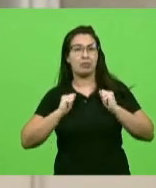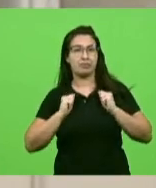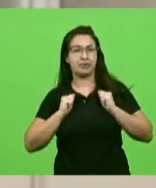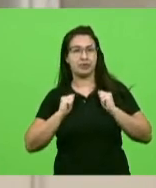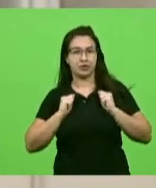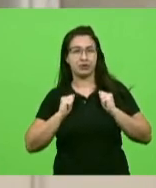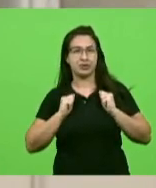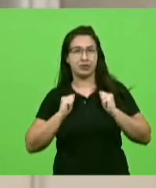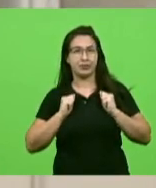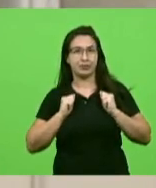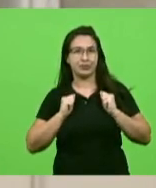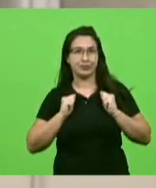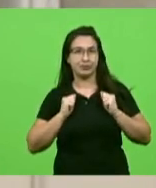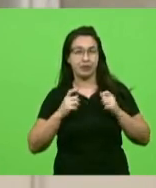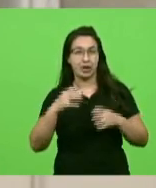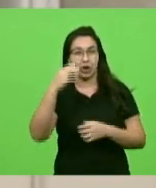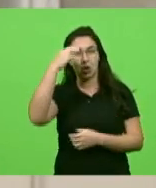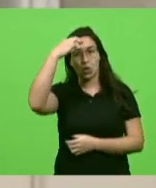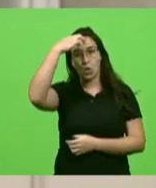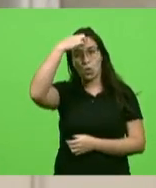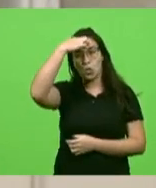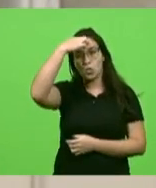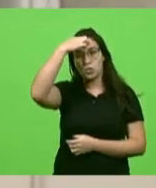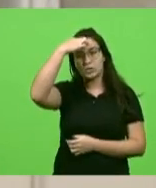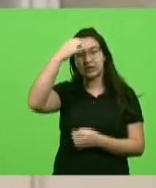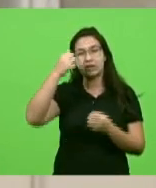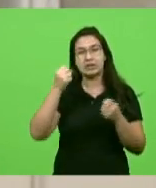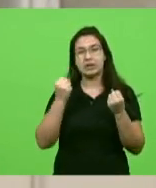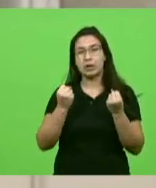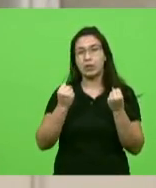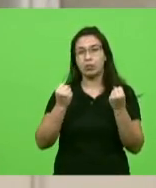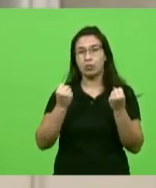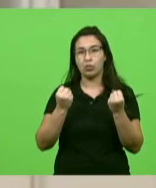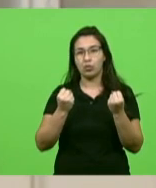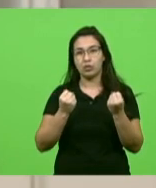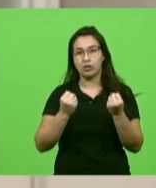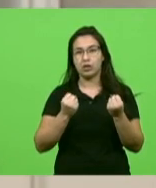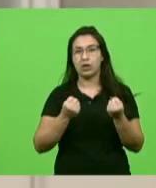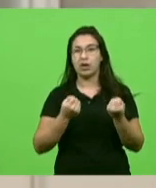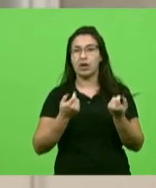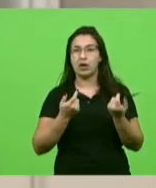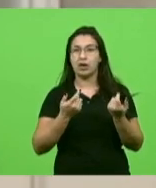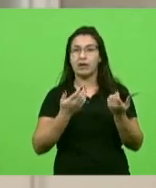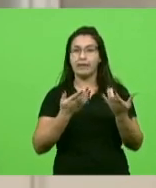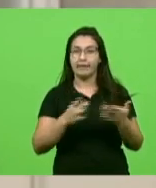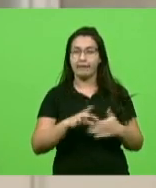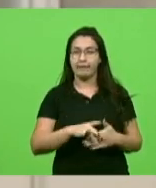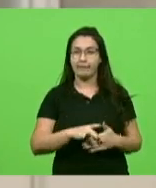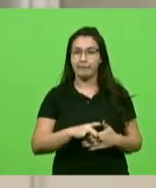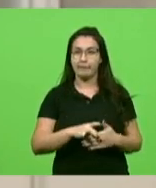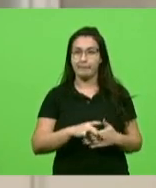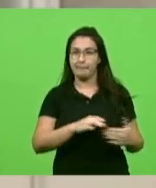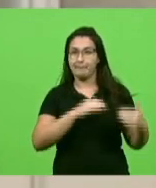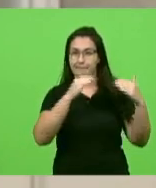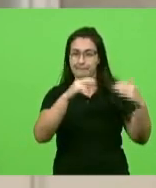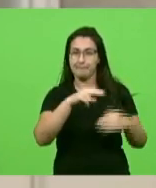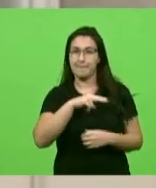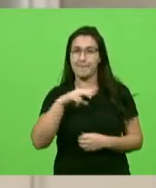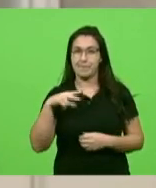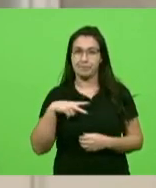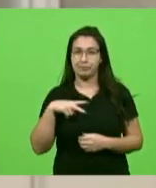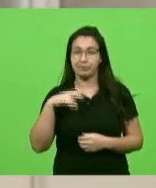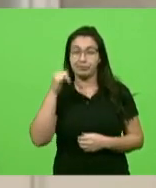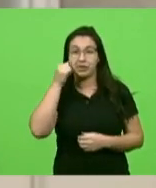aliado a consciência do Poder de agir inerente à posição de autoridade pública da